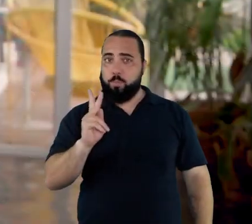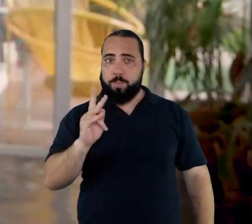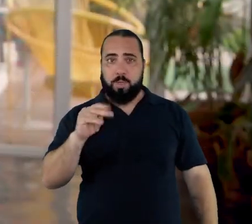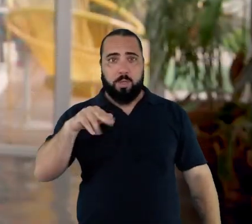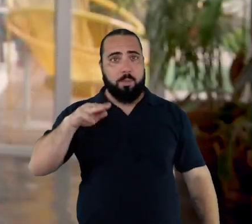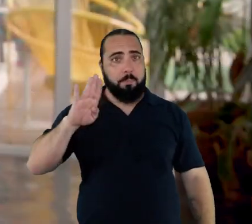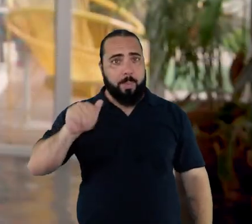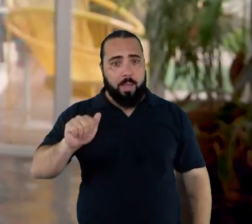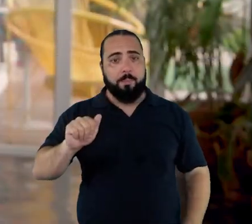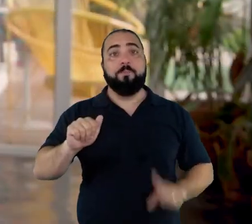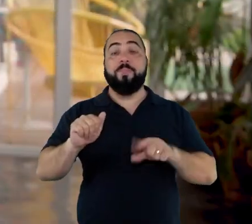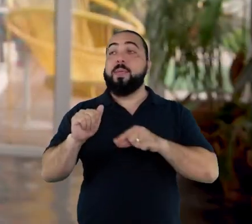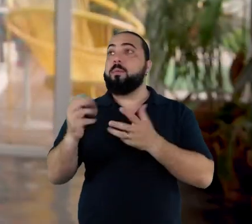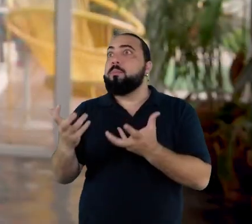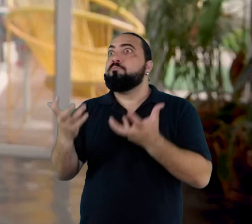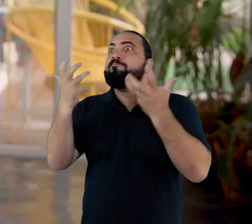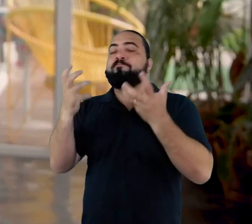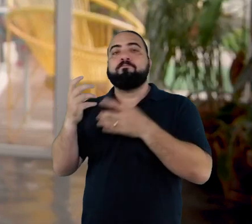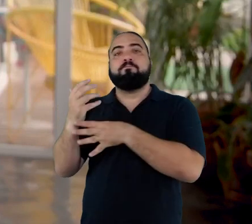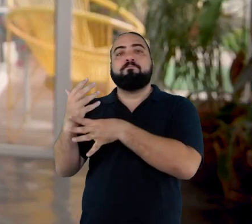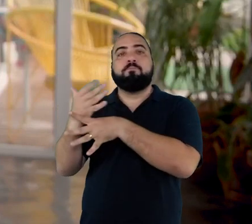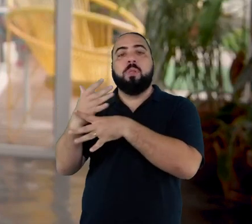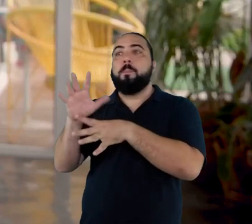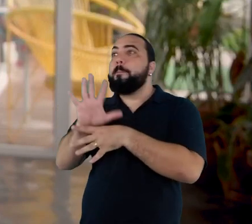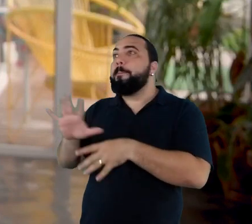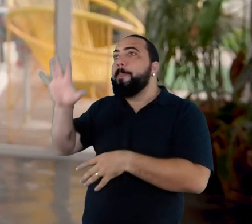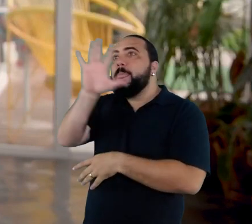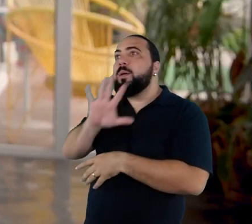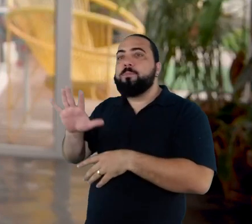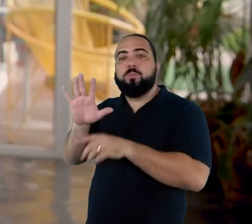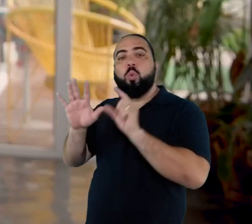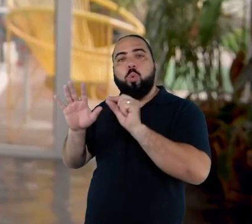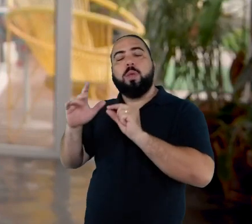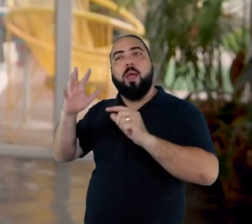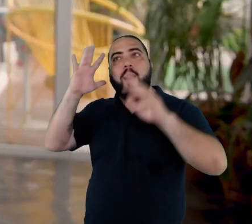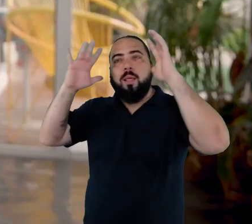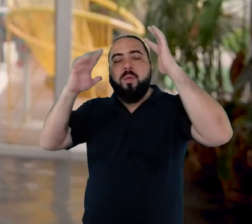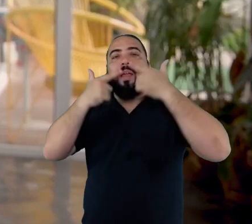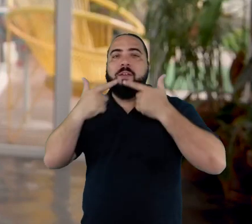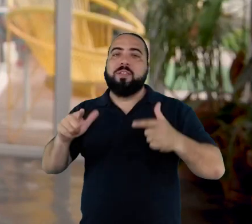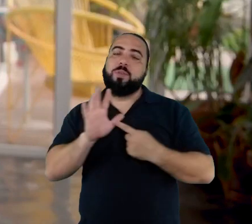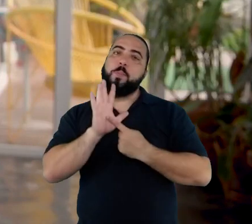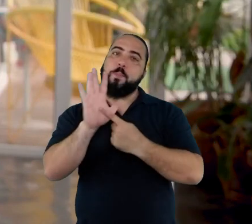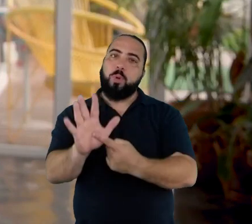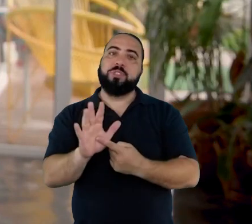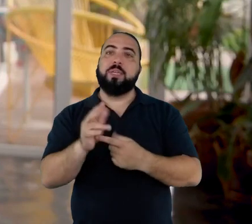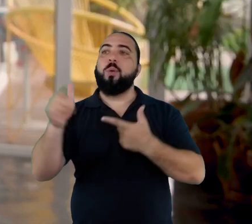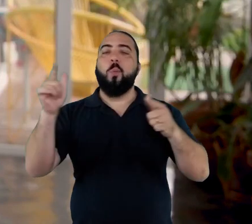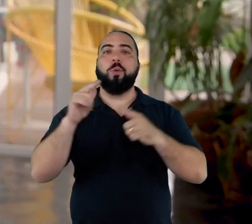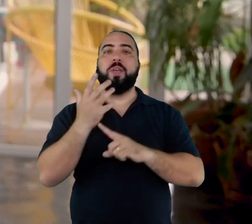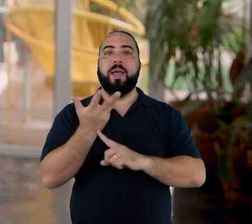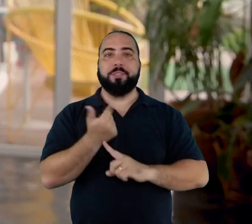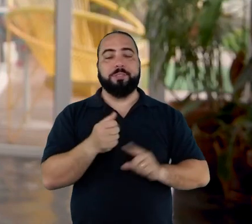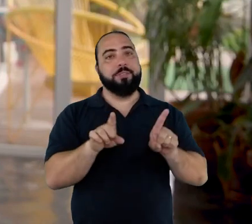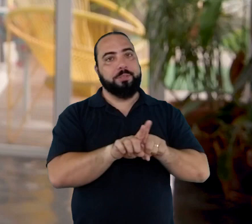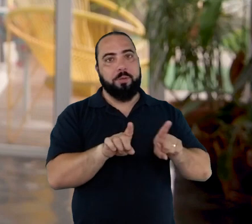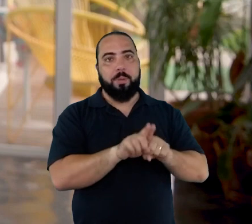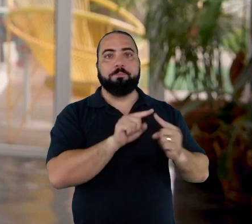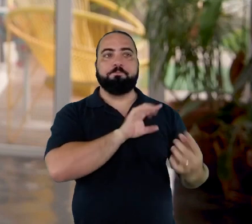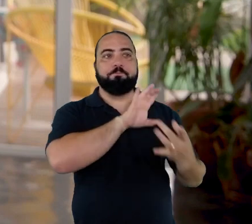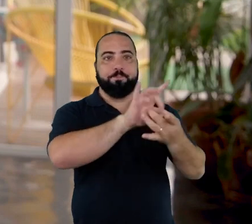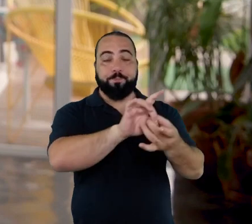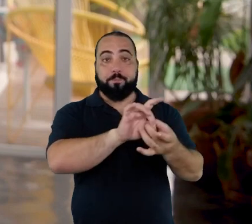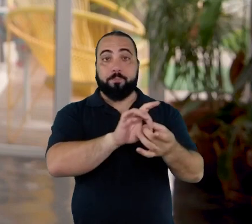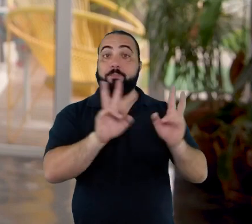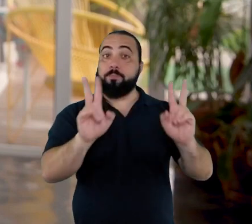uma tessitura mural de todas essas linguagens e reflexões que são apresentadas pelos outros artistas. E como